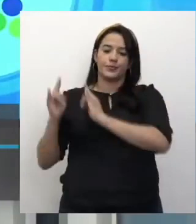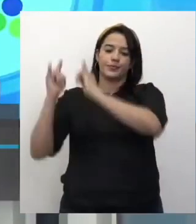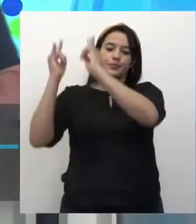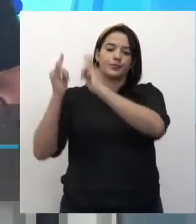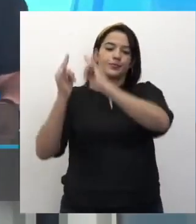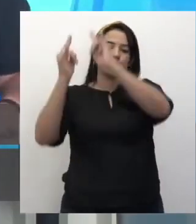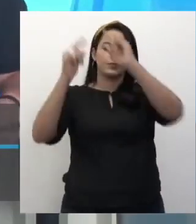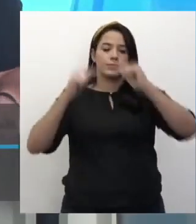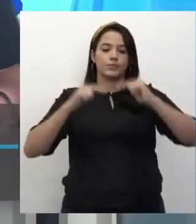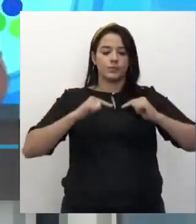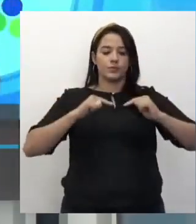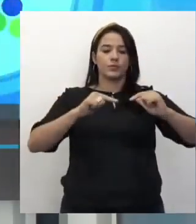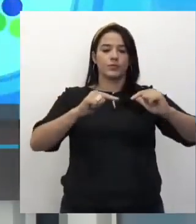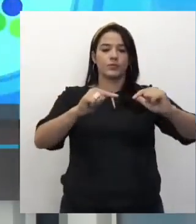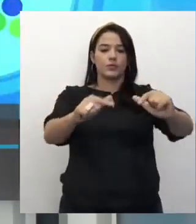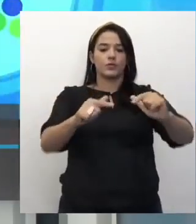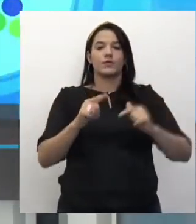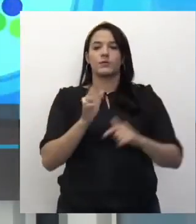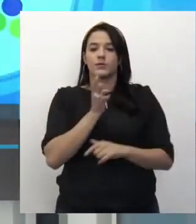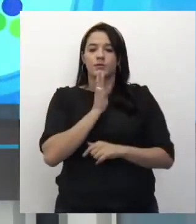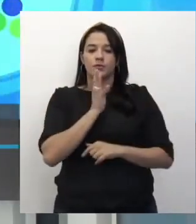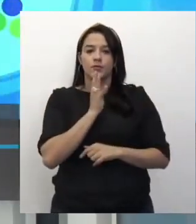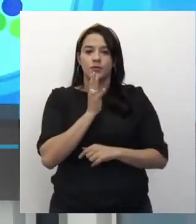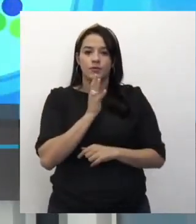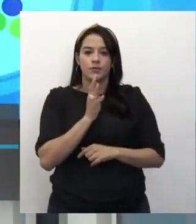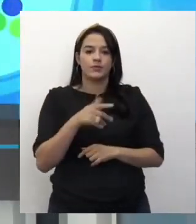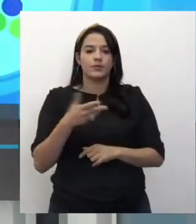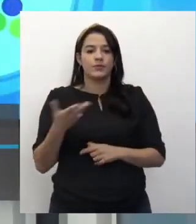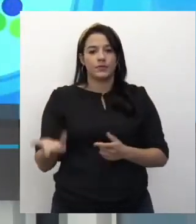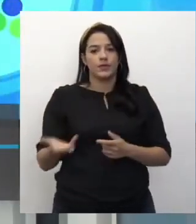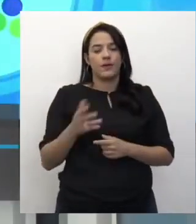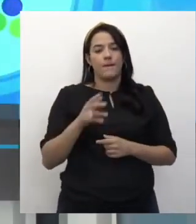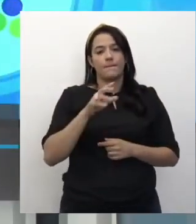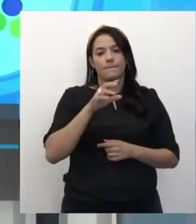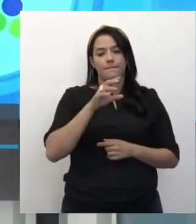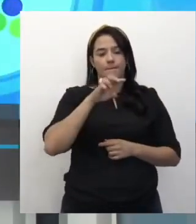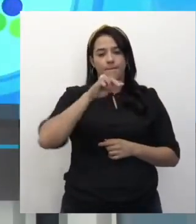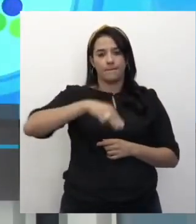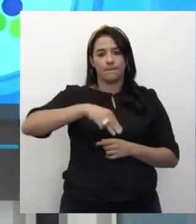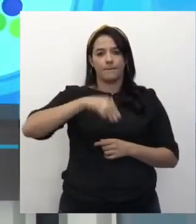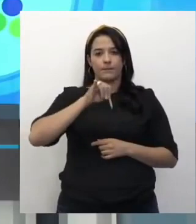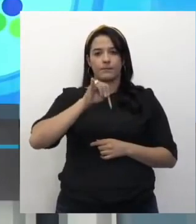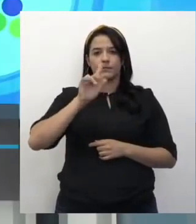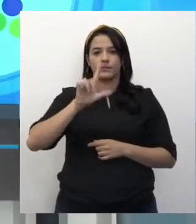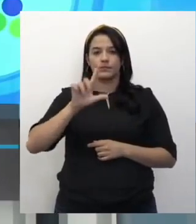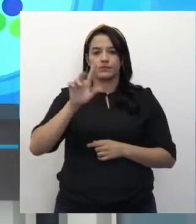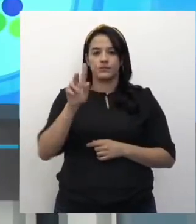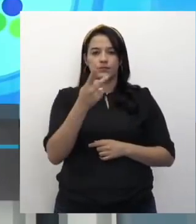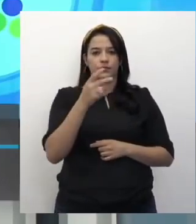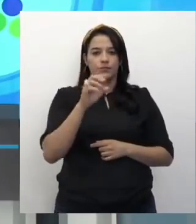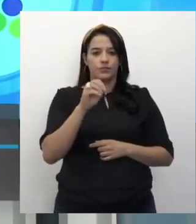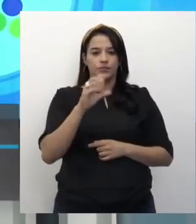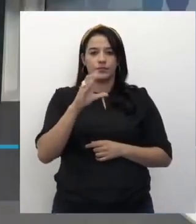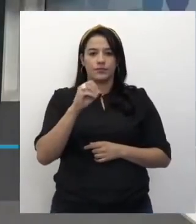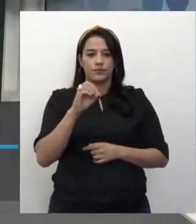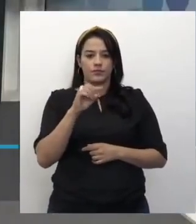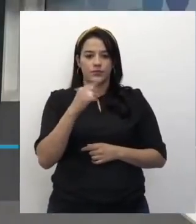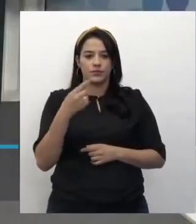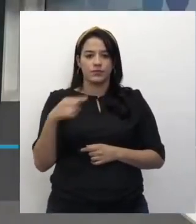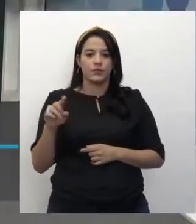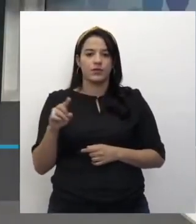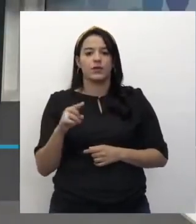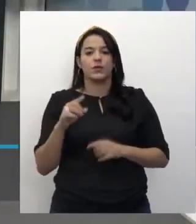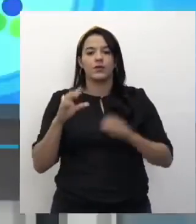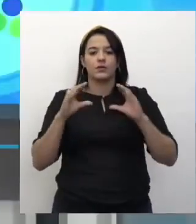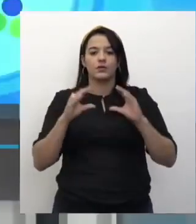imediações, né. Hoje, para quem conhece, né, o elevado Costa e Silva, aí, o famoso Minhocão, né, ele é fechado à noite, né, Fabi? E final de semana